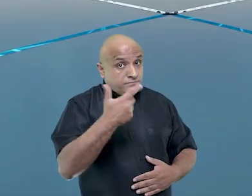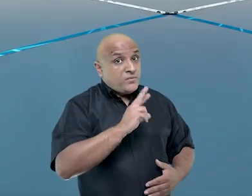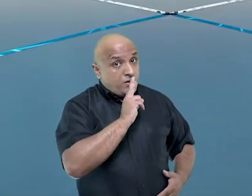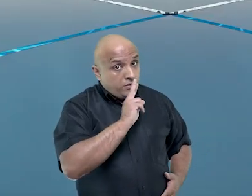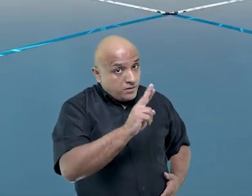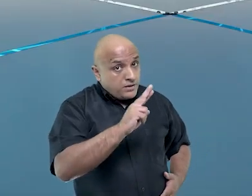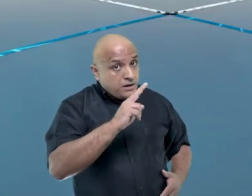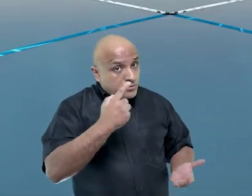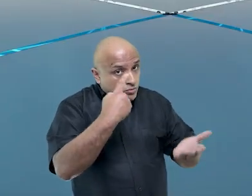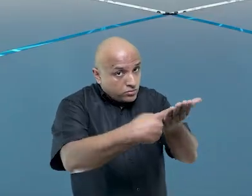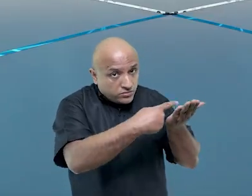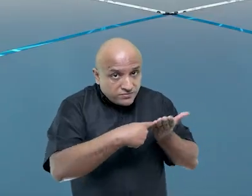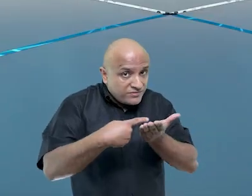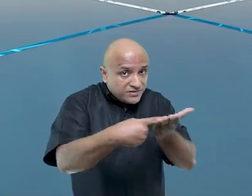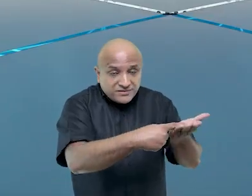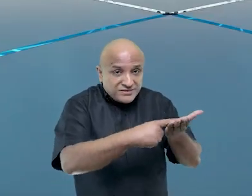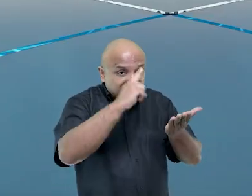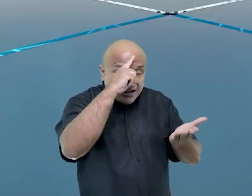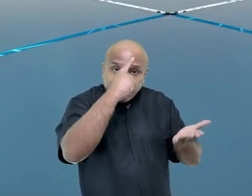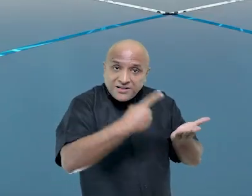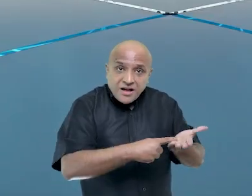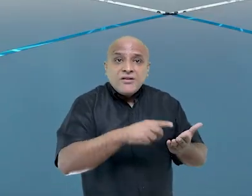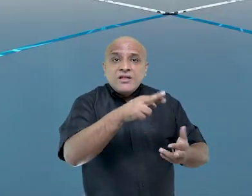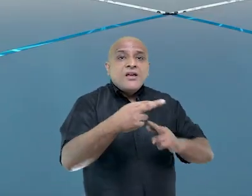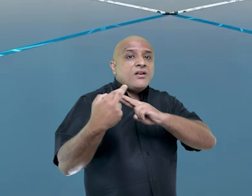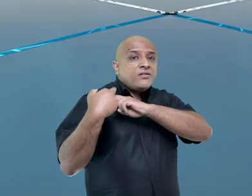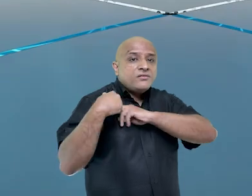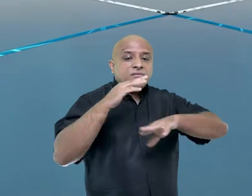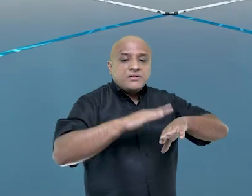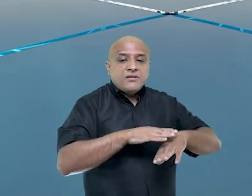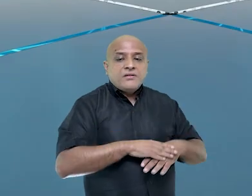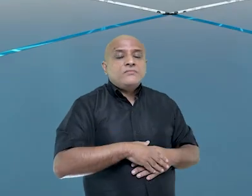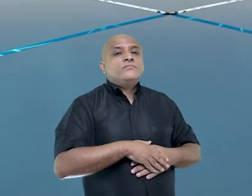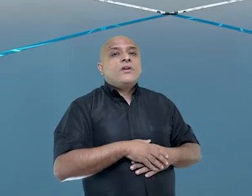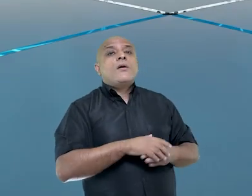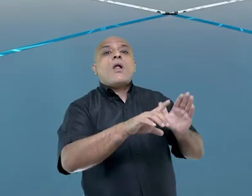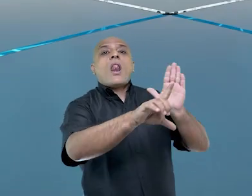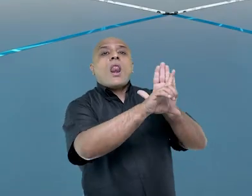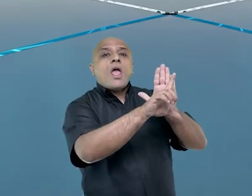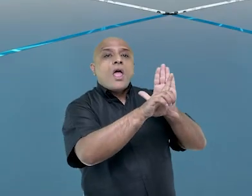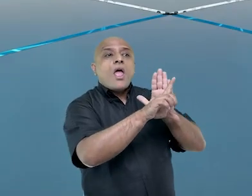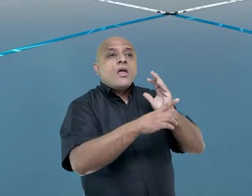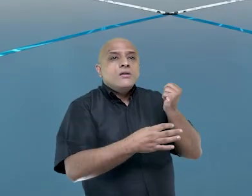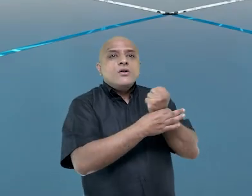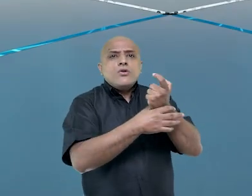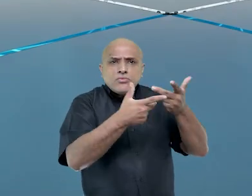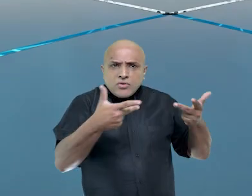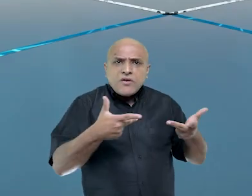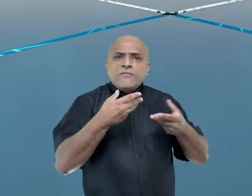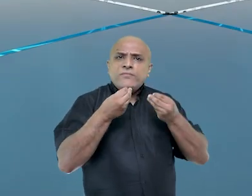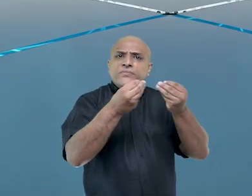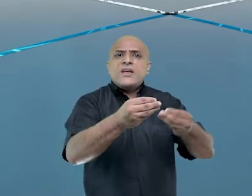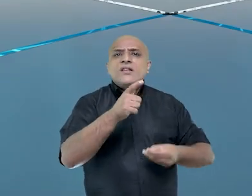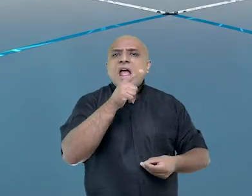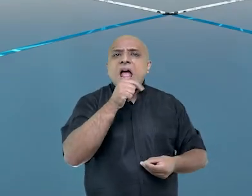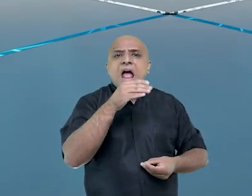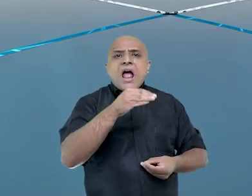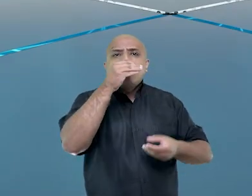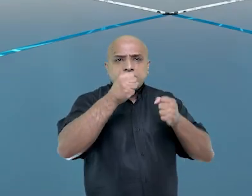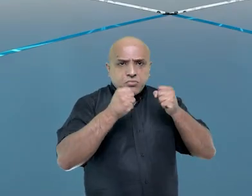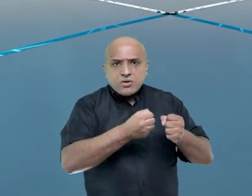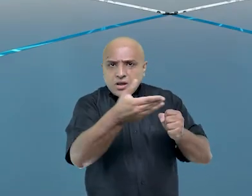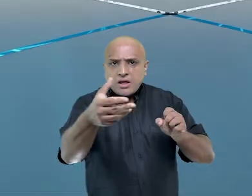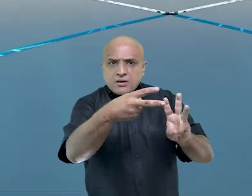Resultado do mutirão? Decisões que responsabilizam garimpeiros ilegais, que asseguram fornecimento de água potável a